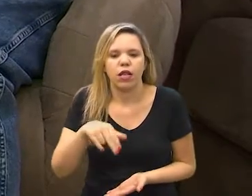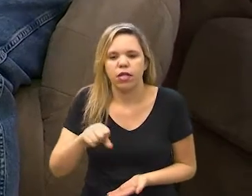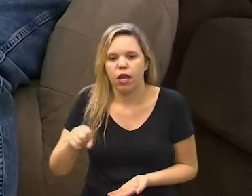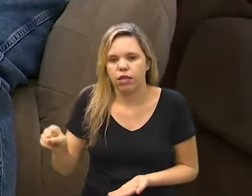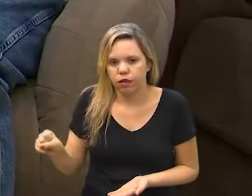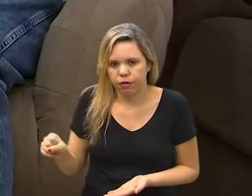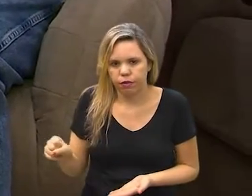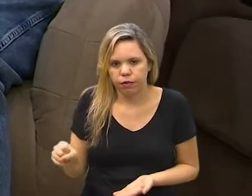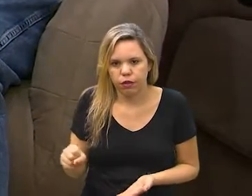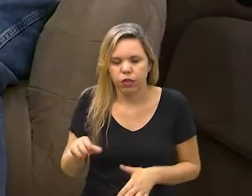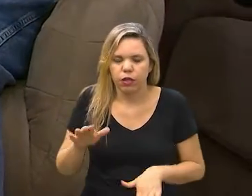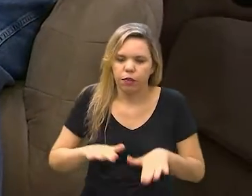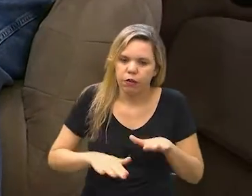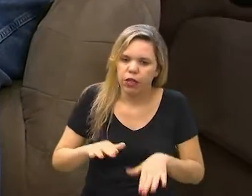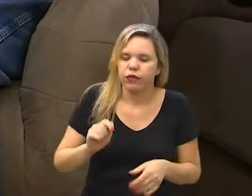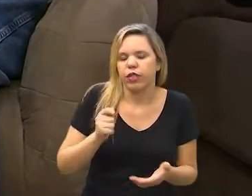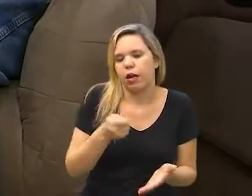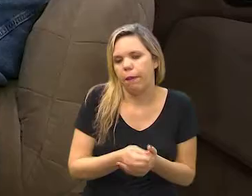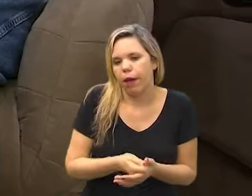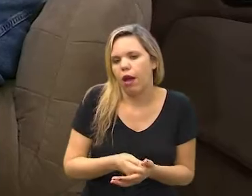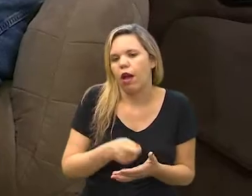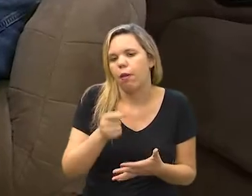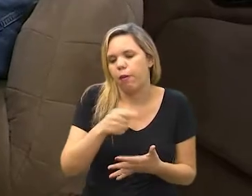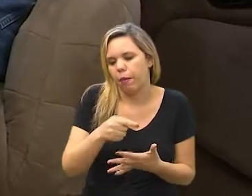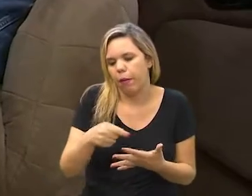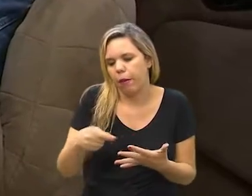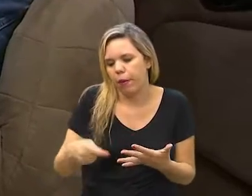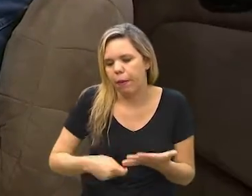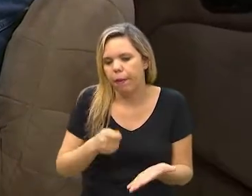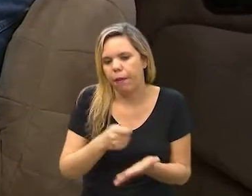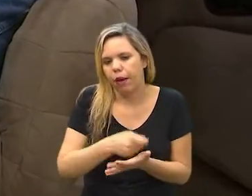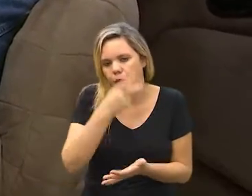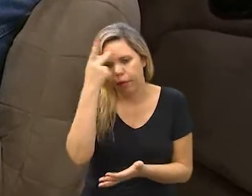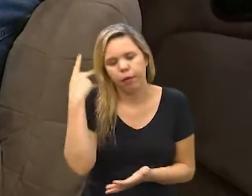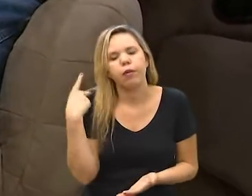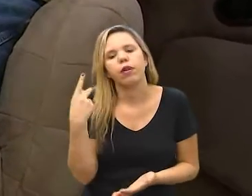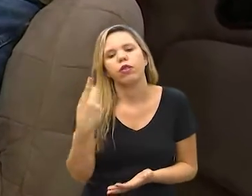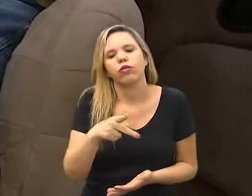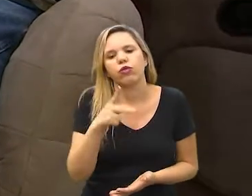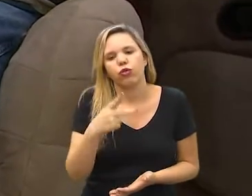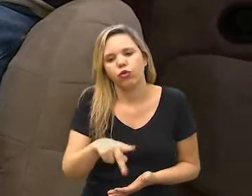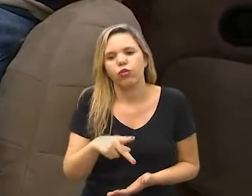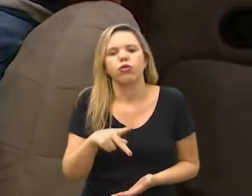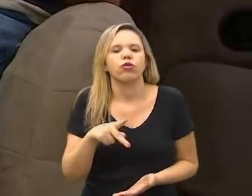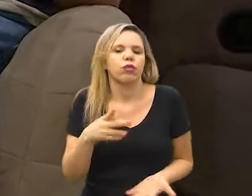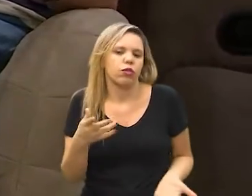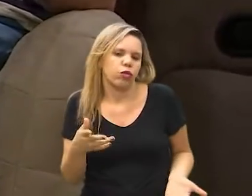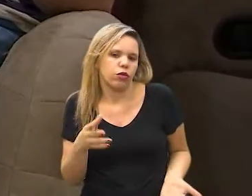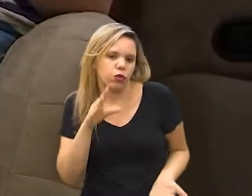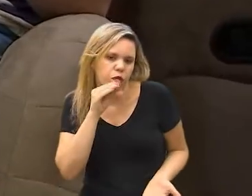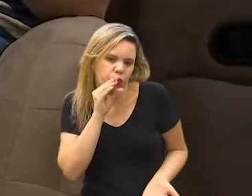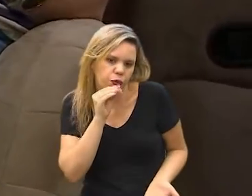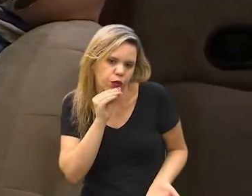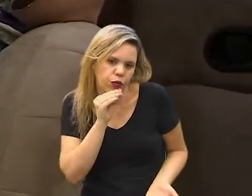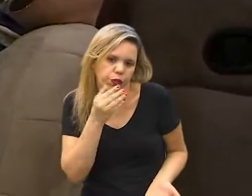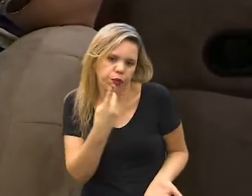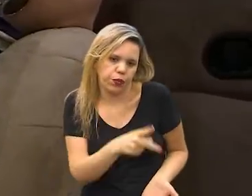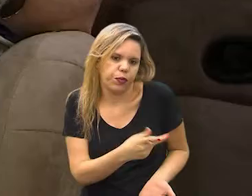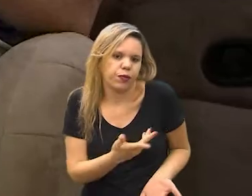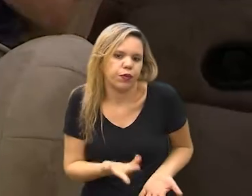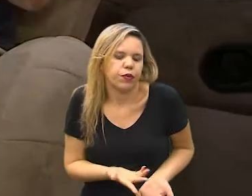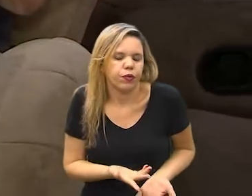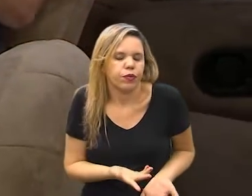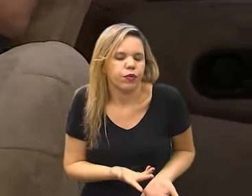INSS, faz de conta que você precisa remunerar, né, o teu empregado, o teu